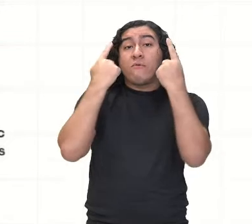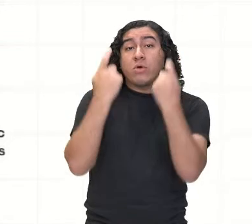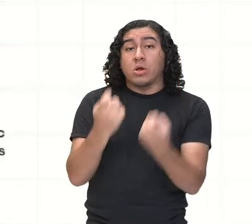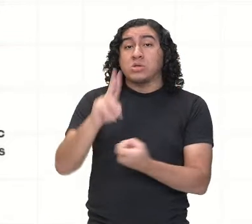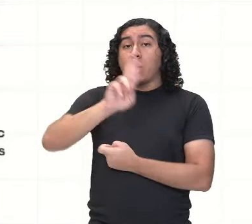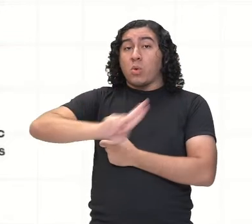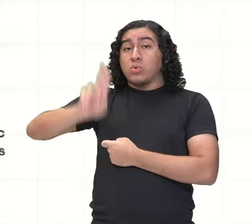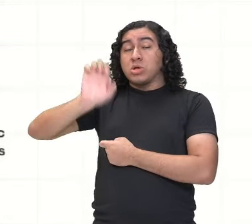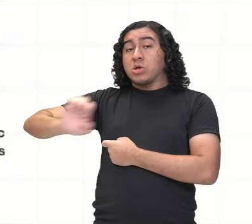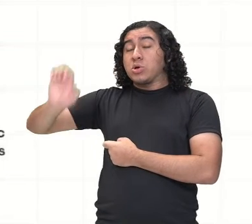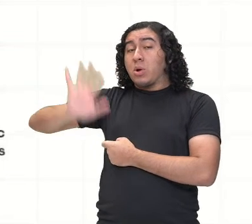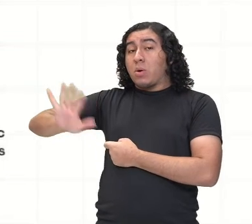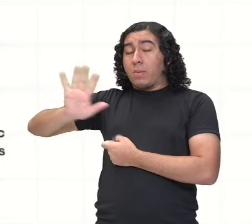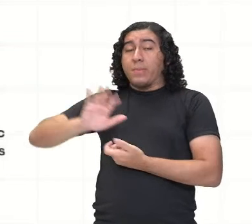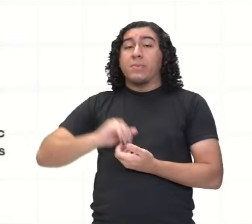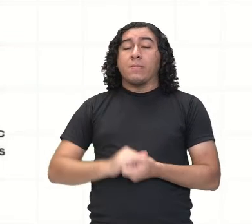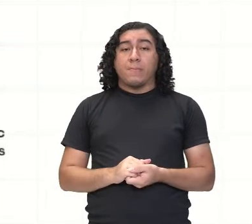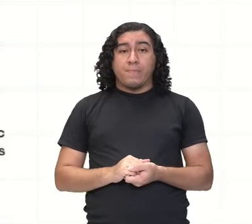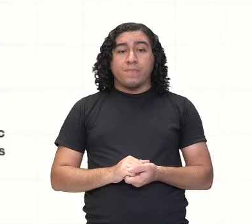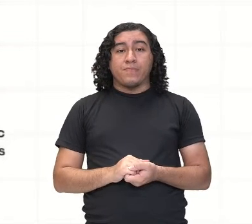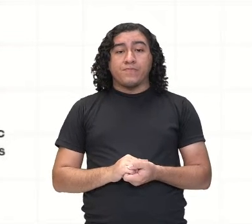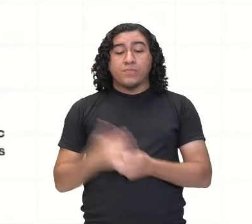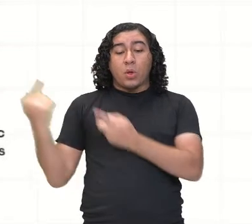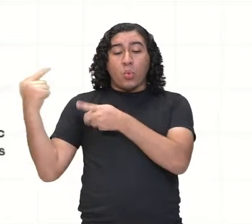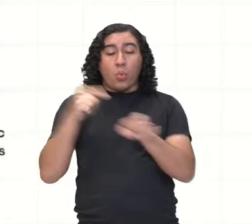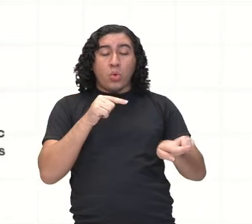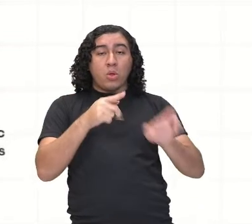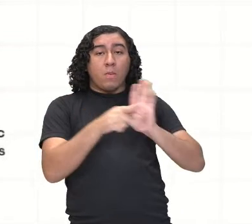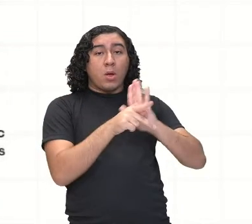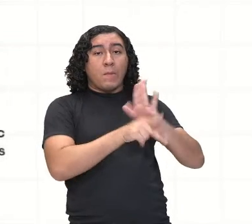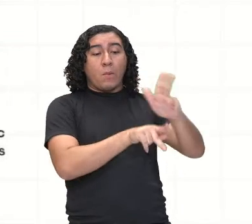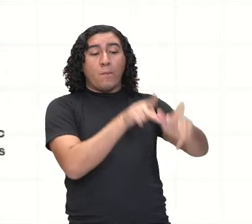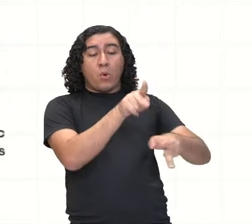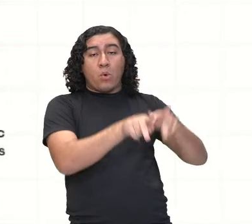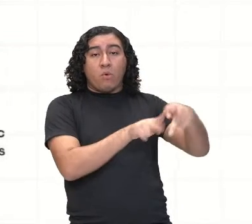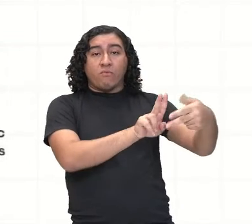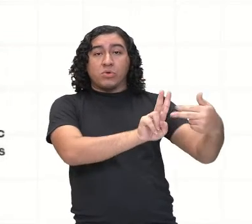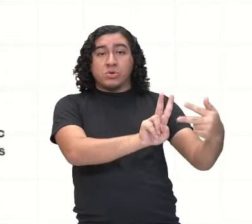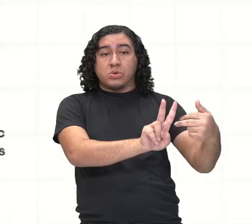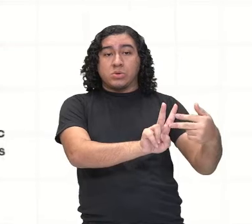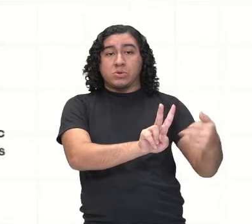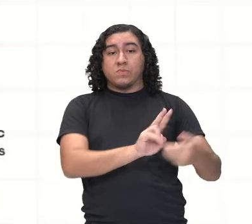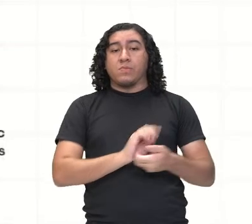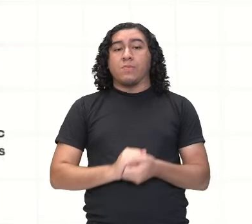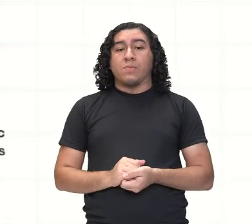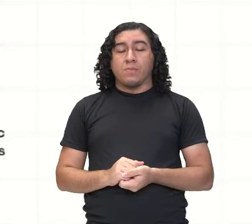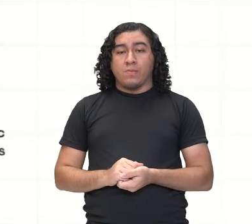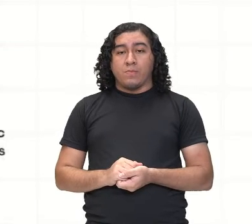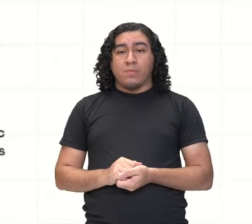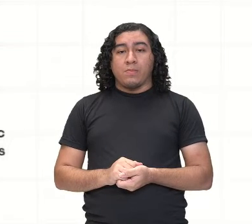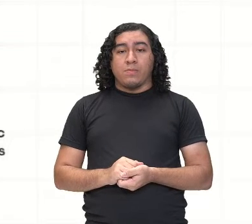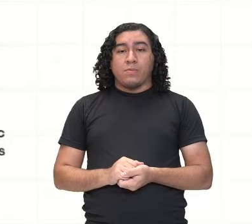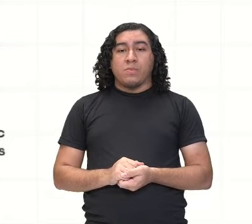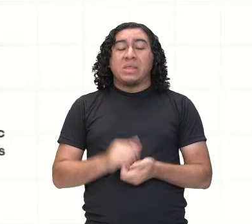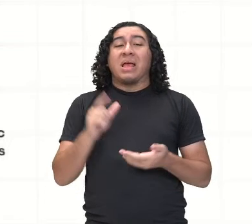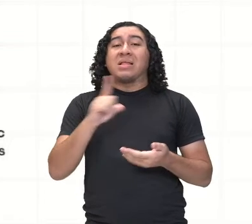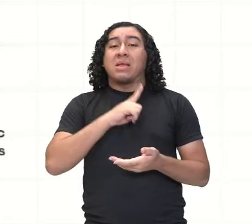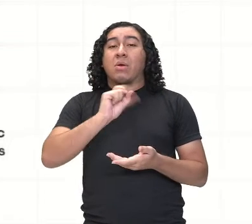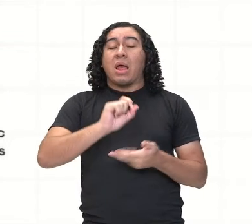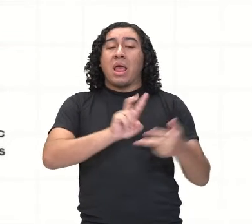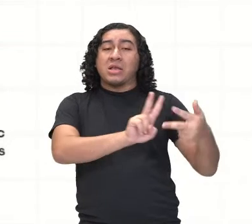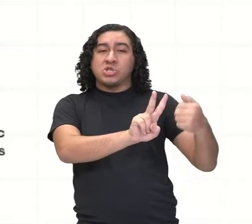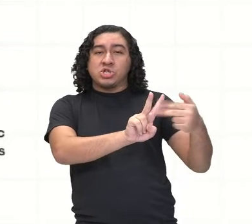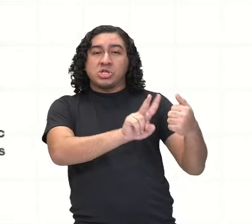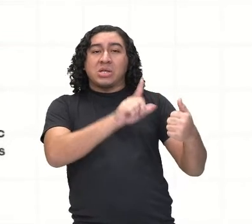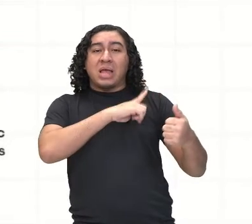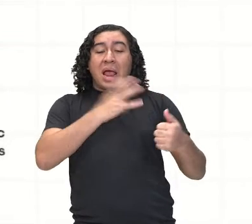utilizadas pelos exploradores europeus contra os povos nativos. A gente tem aqui alguns indígenas sendo jogados aos